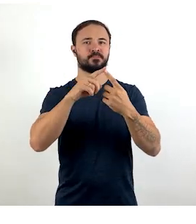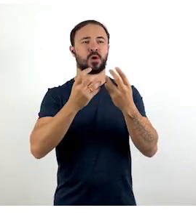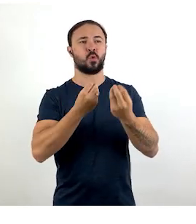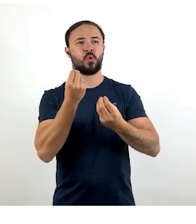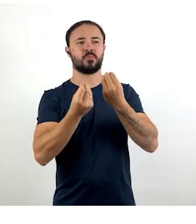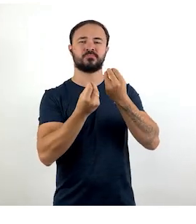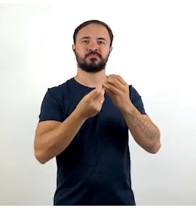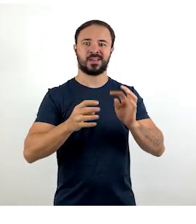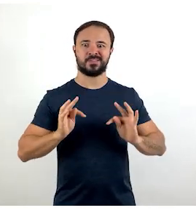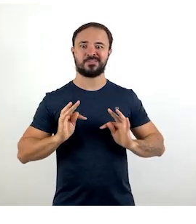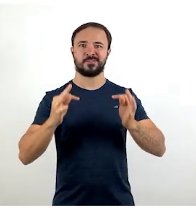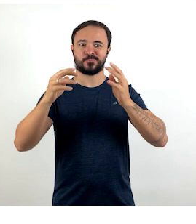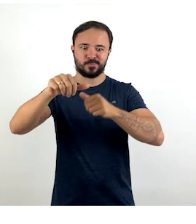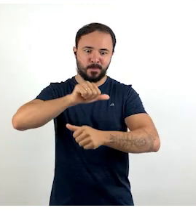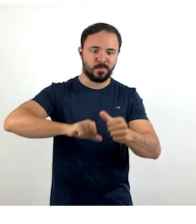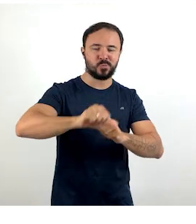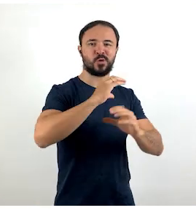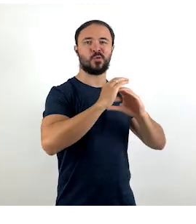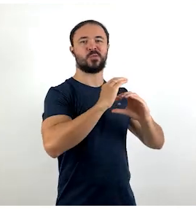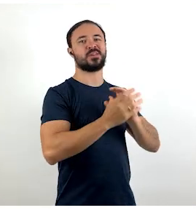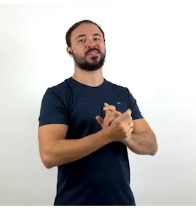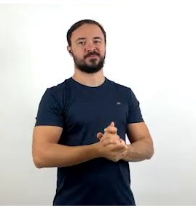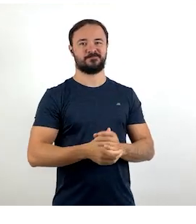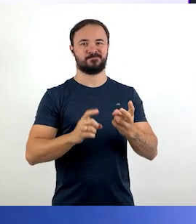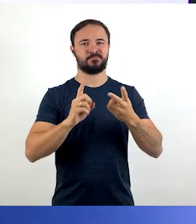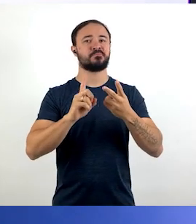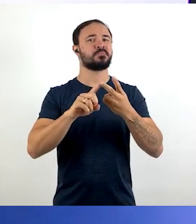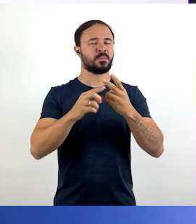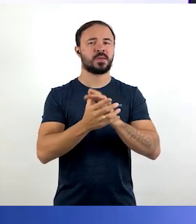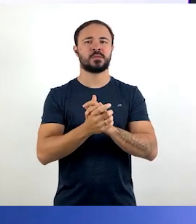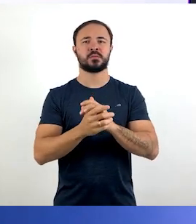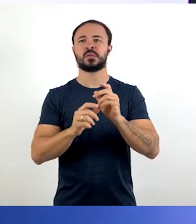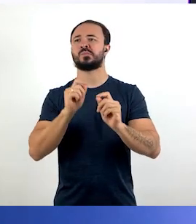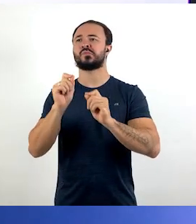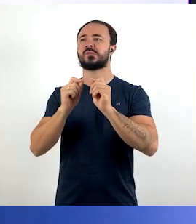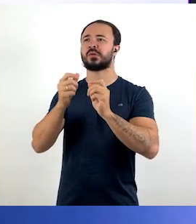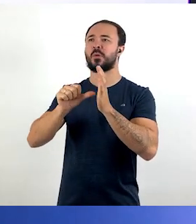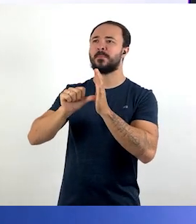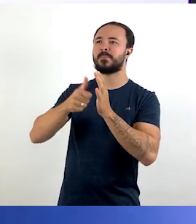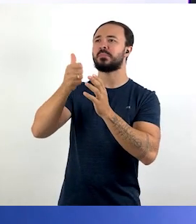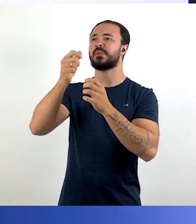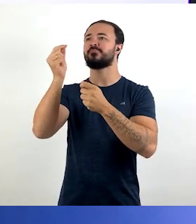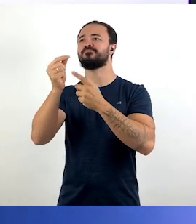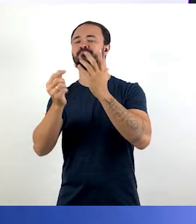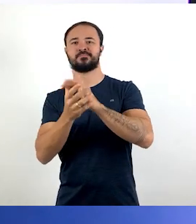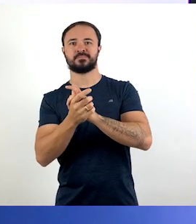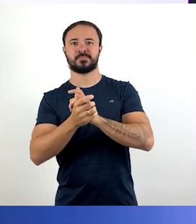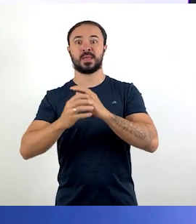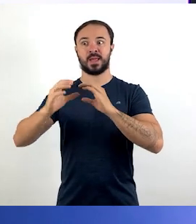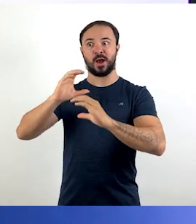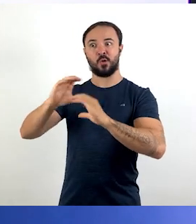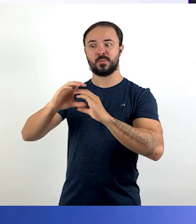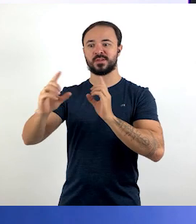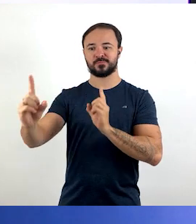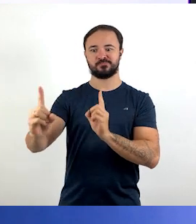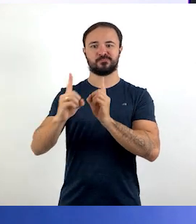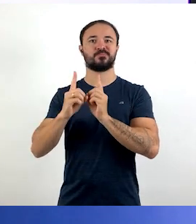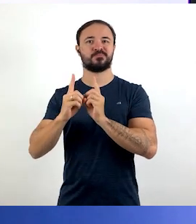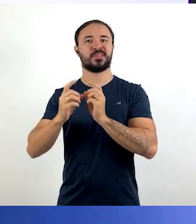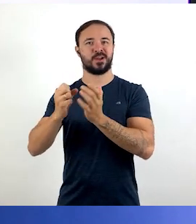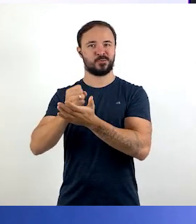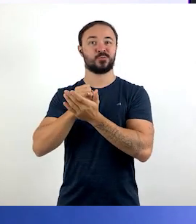tecnologia revolucionou a comunicação e quais os primeiros equipamentos que encurtaram as distâncias na